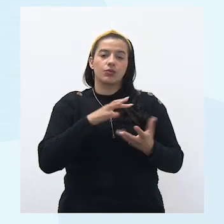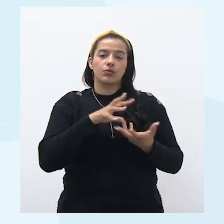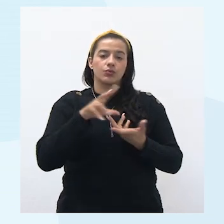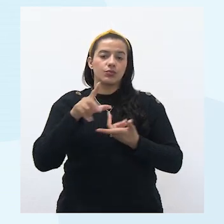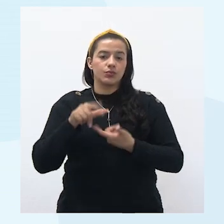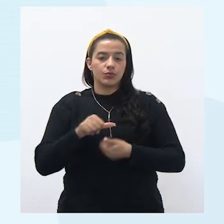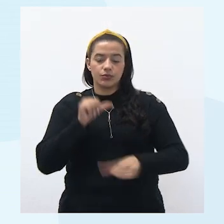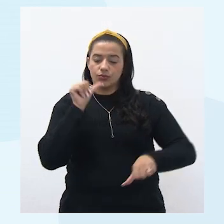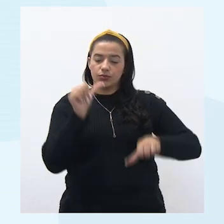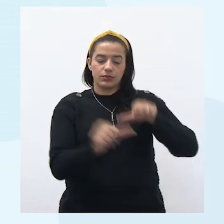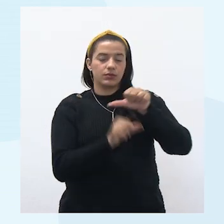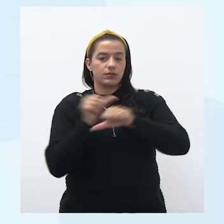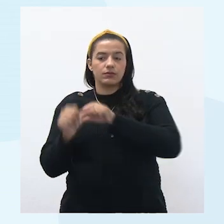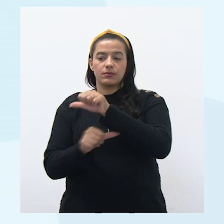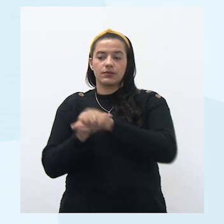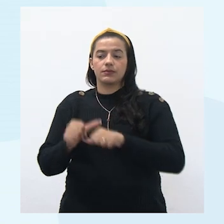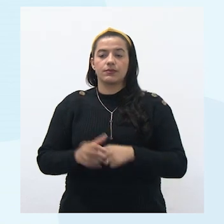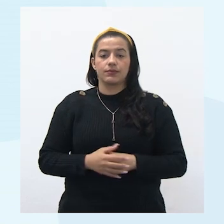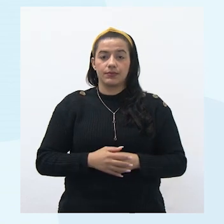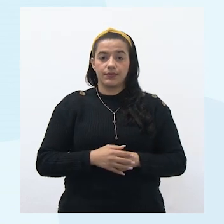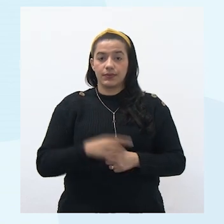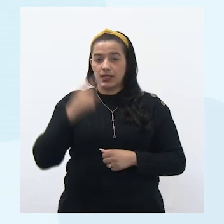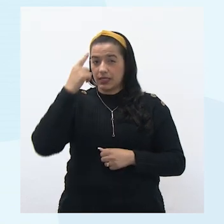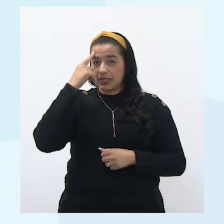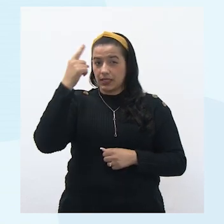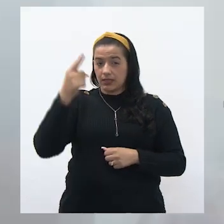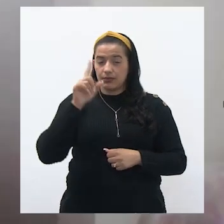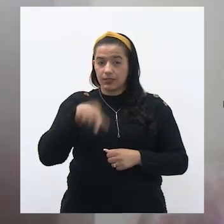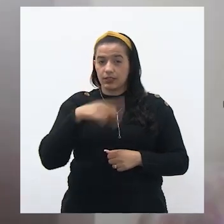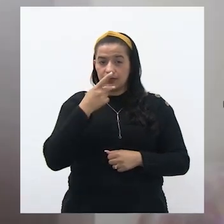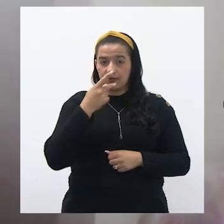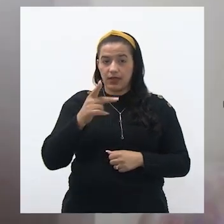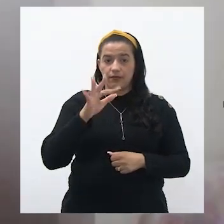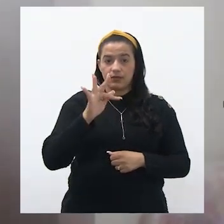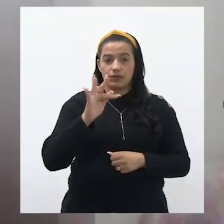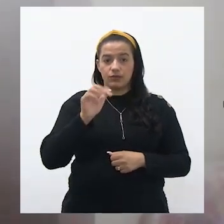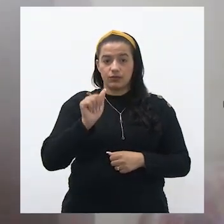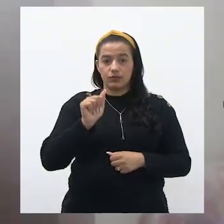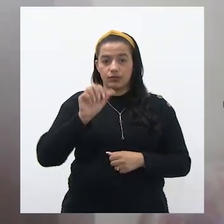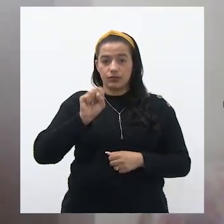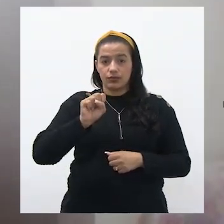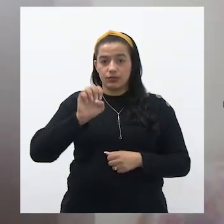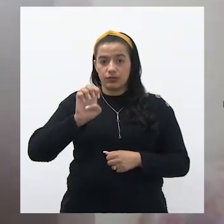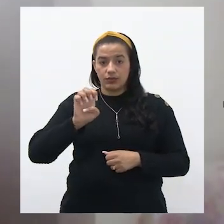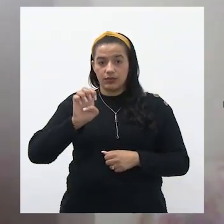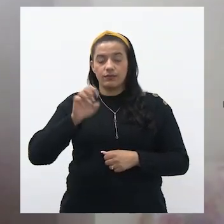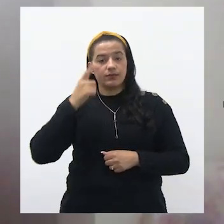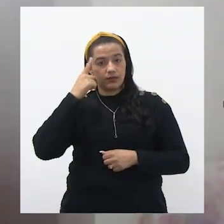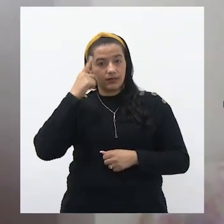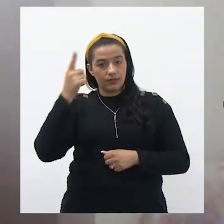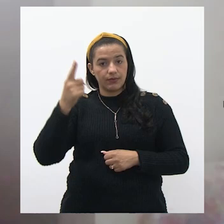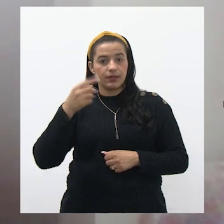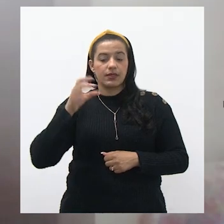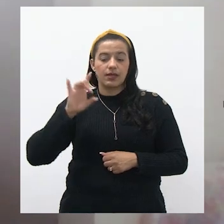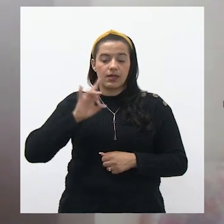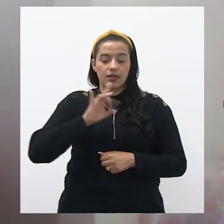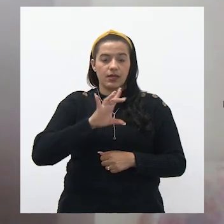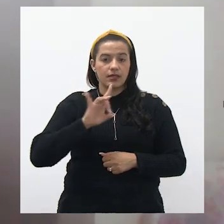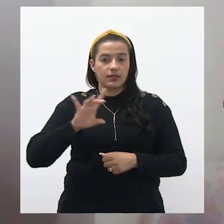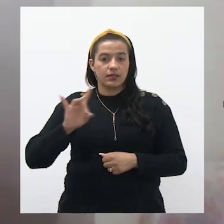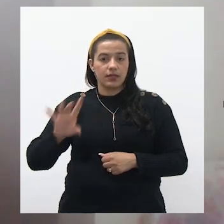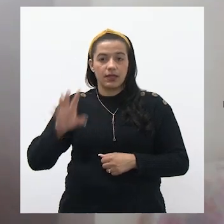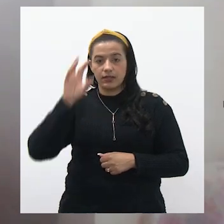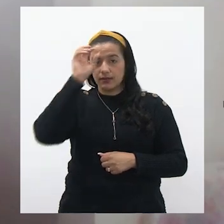em transformação. Vocês se lembram quando a gente falava do SAFe, a gente falava assim, a cada situação de aprendizagem ou a